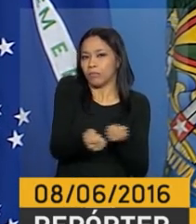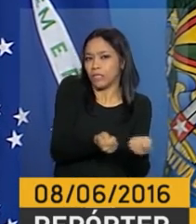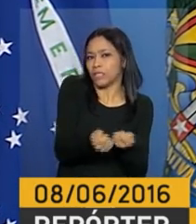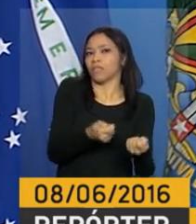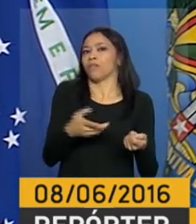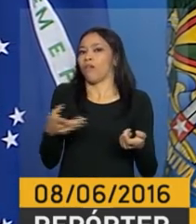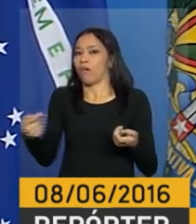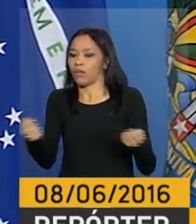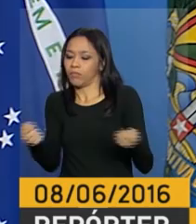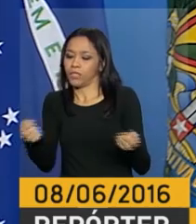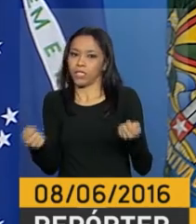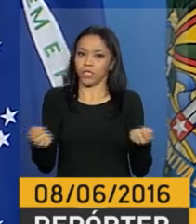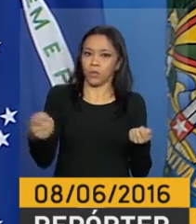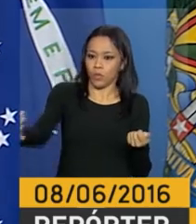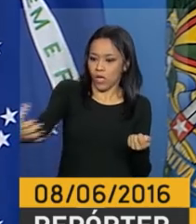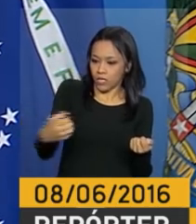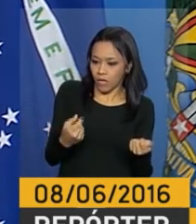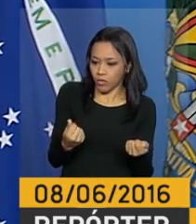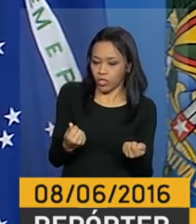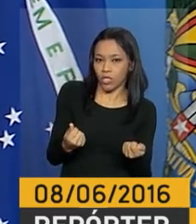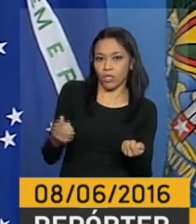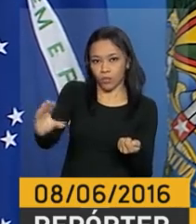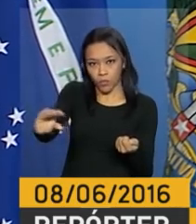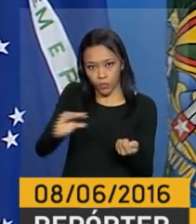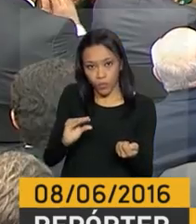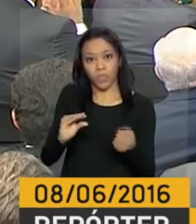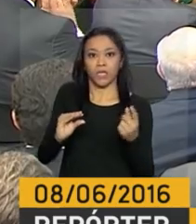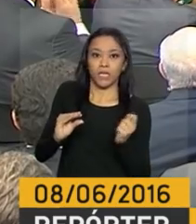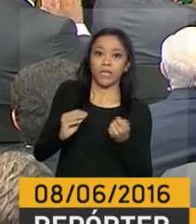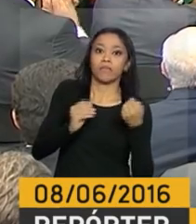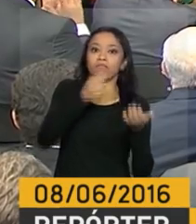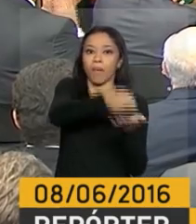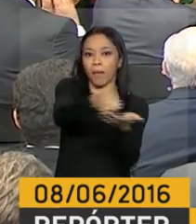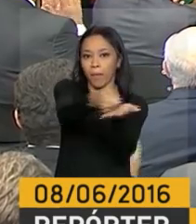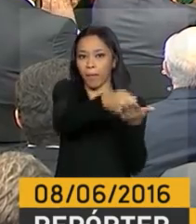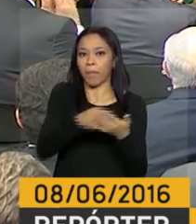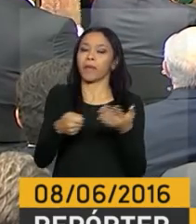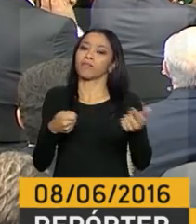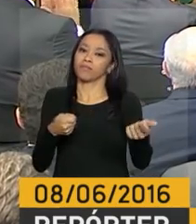um portanto equilíbrio absoluto no nosso